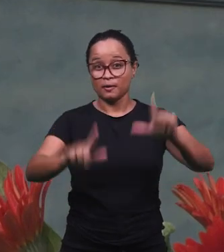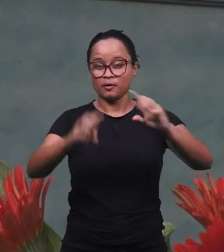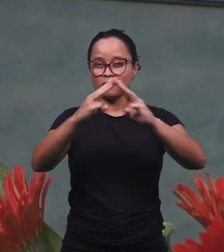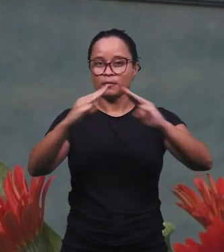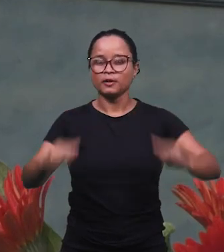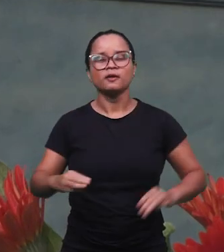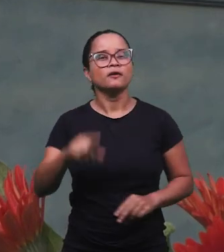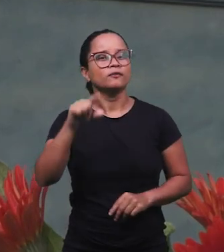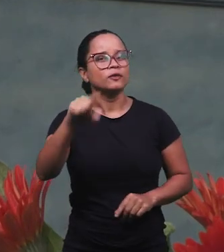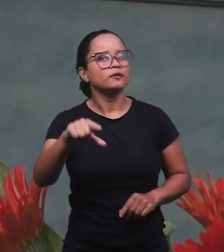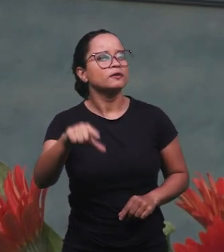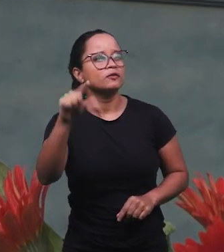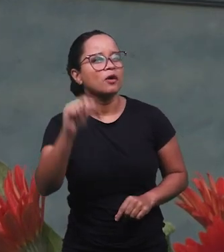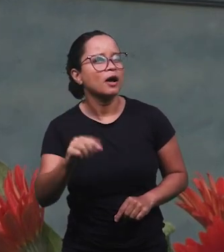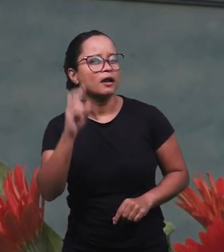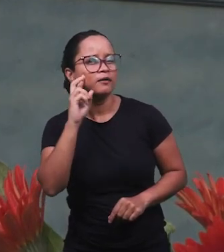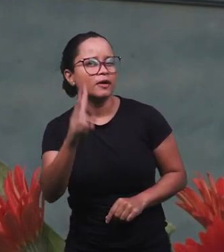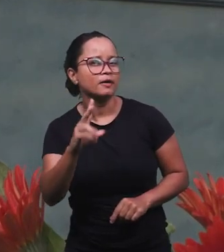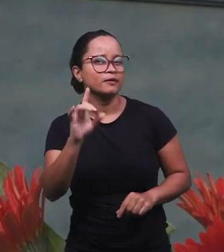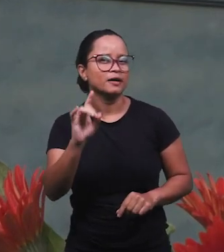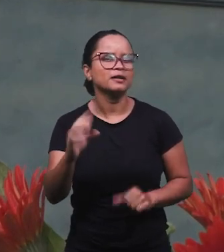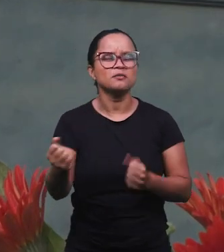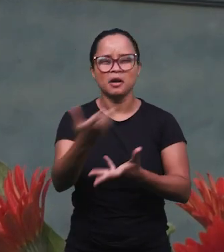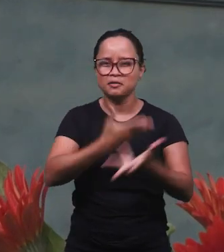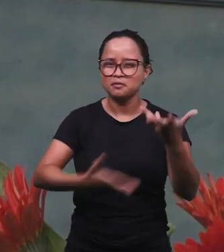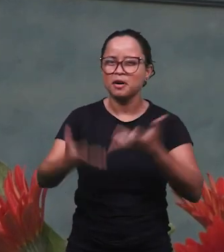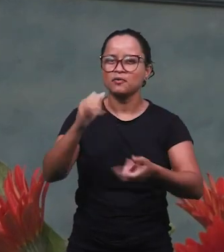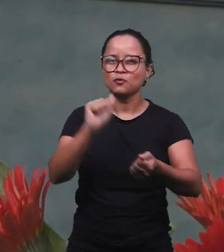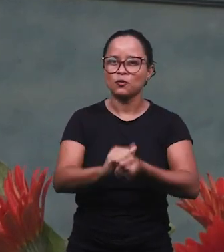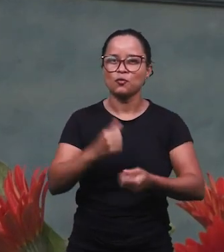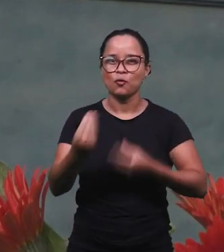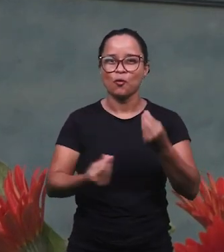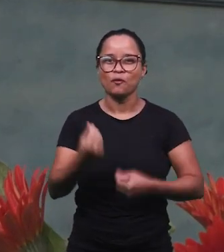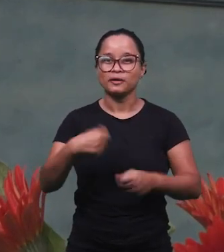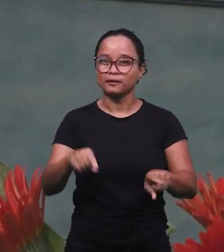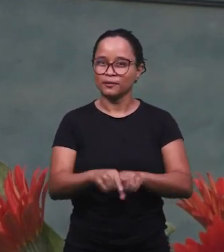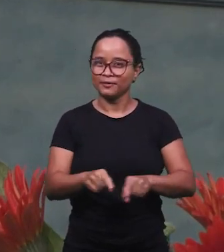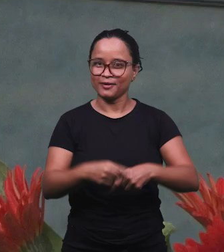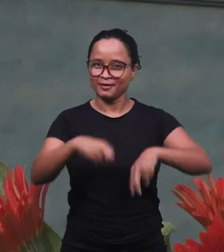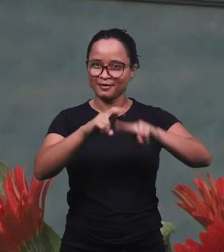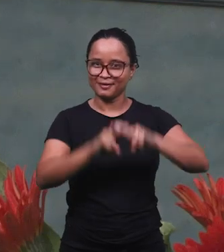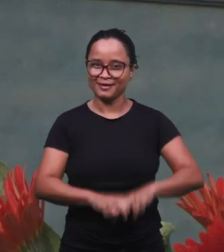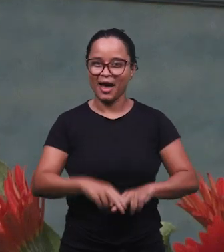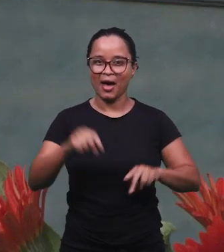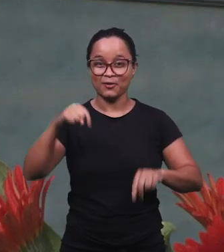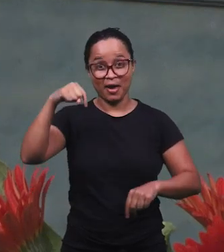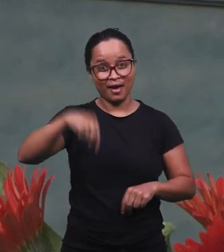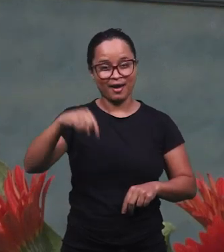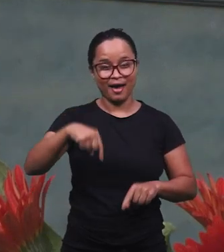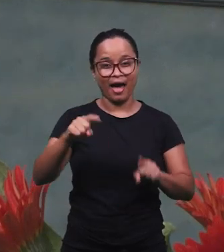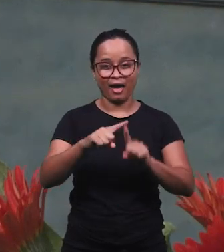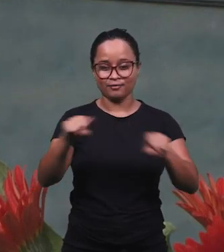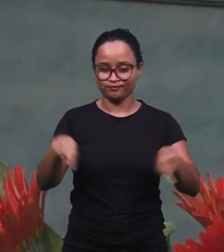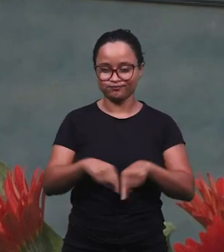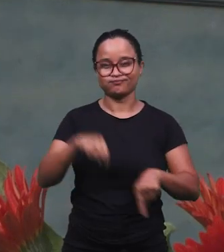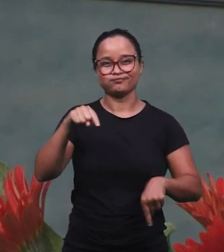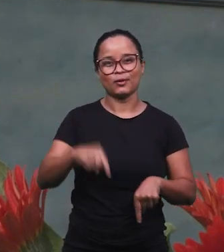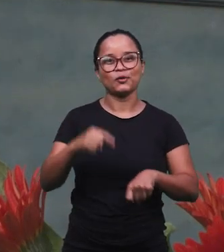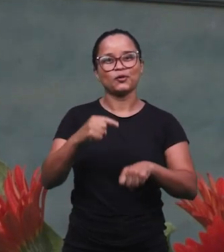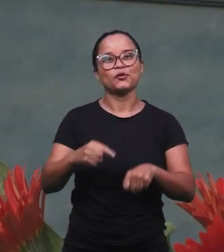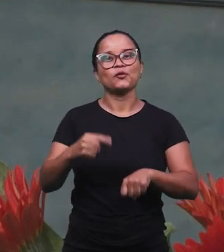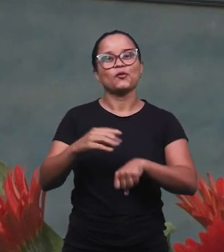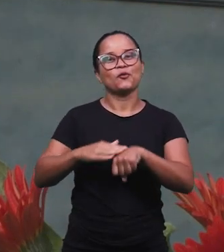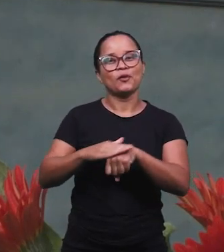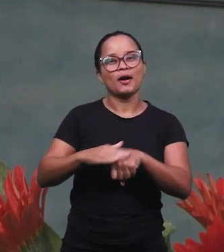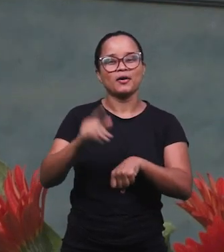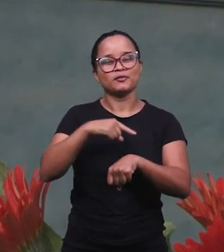assistir? Não, participar do programa, estar com a gente, como se você estivesse aqui sentado no estúdio, conversando com a gente, é muito